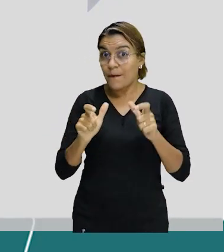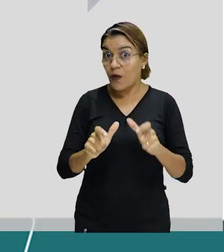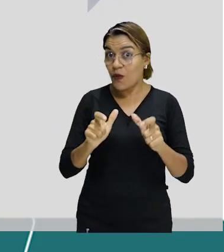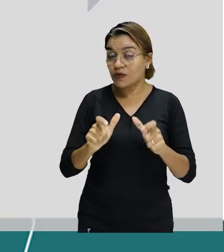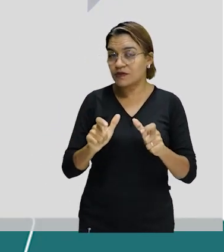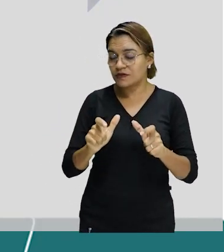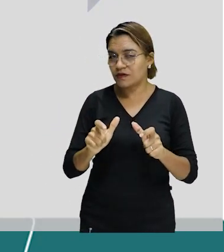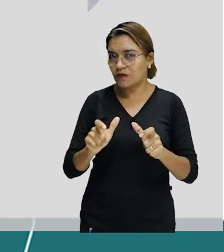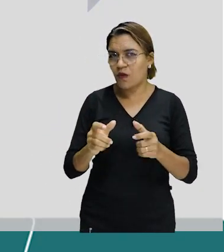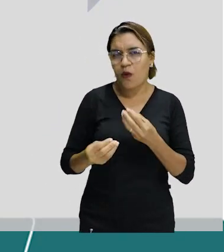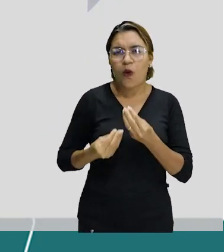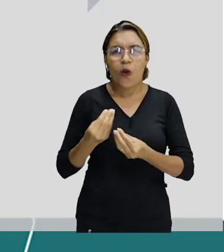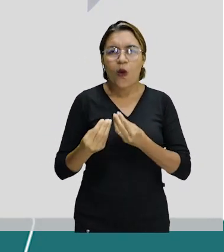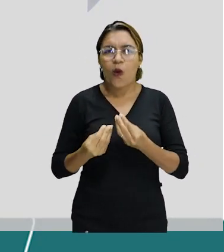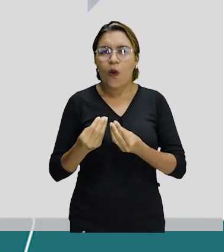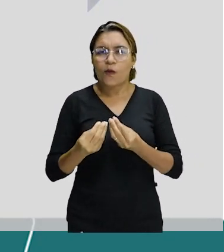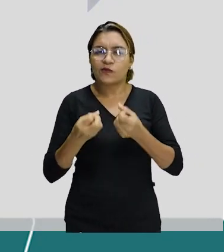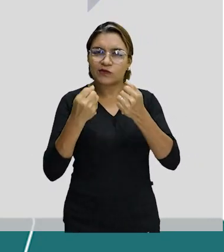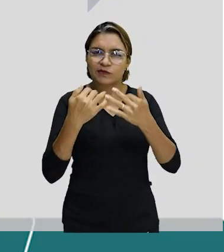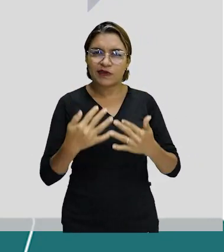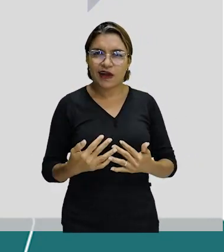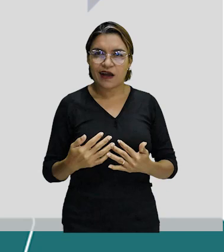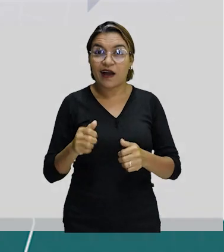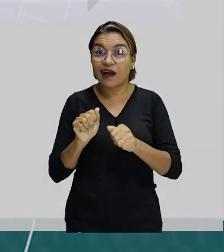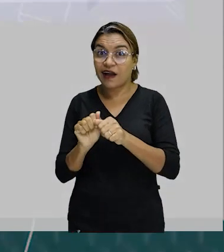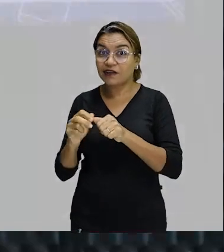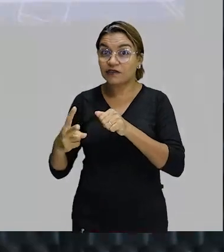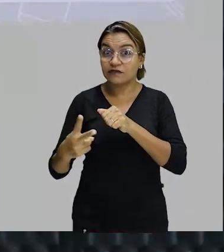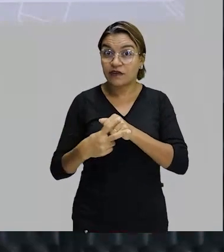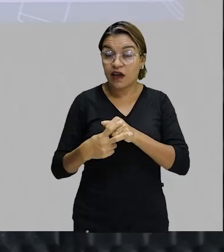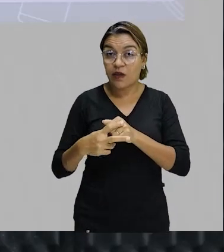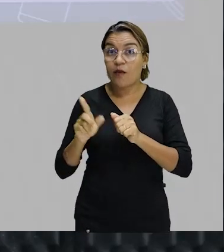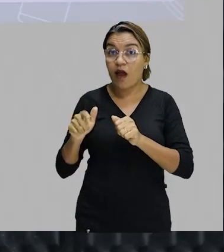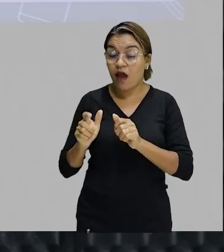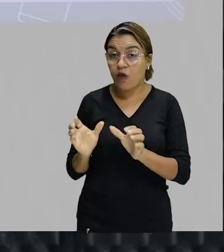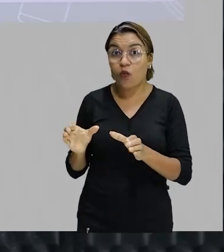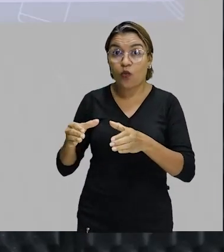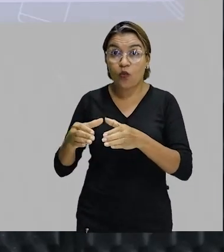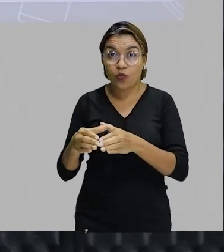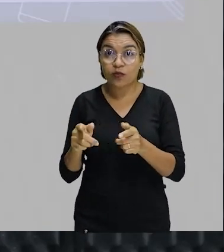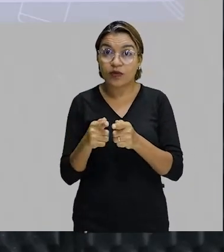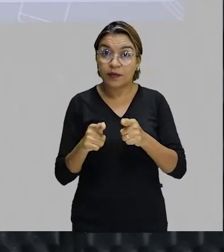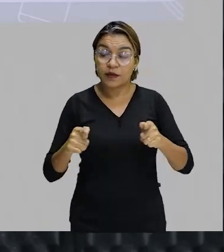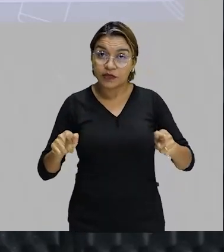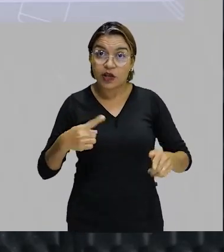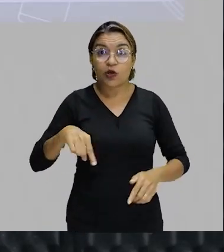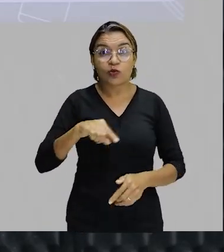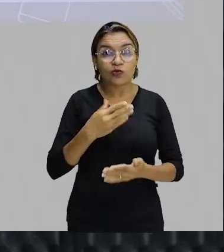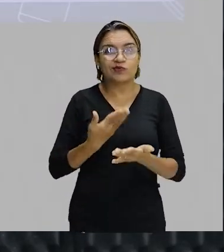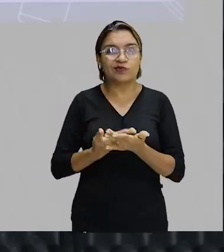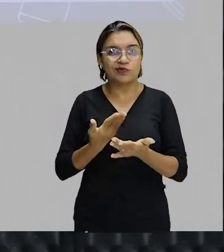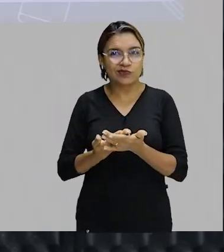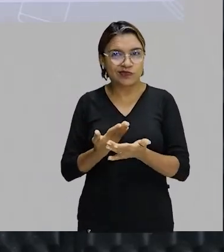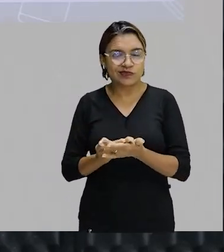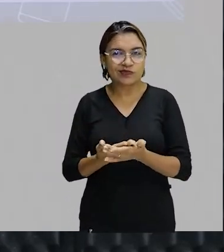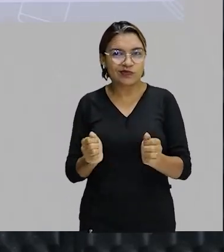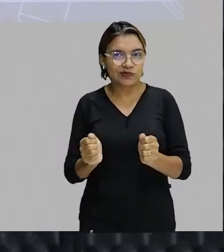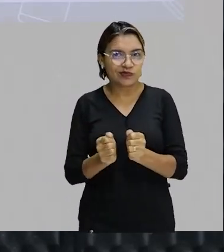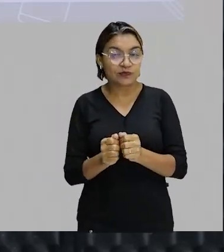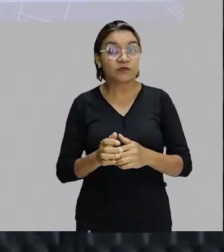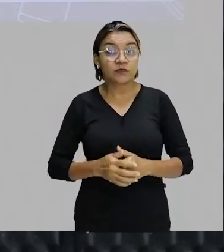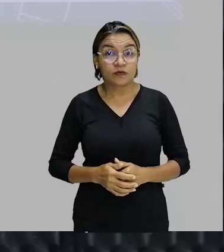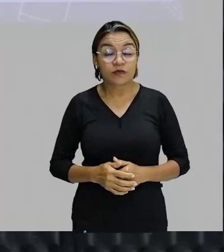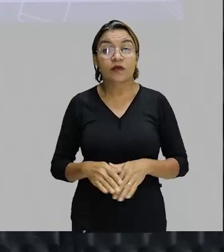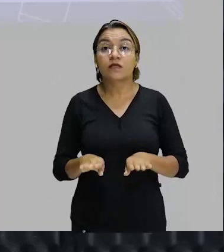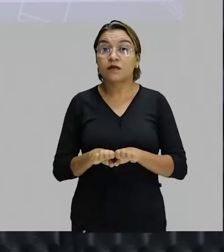Do que nós vamos tratar? Dos advérbios. Advérbios é uma classe gramatical que a gente vem estudando nas nossas últimas aulas,